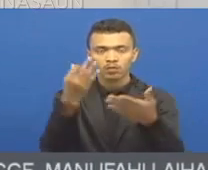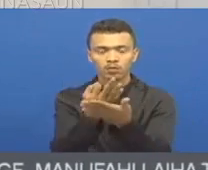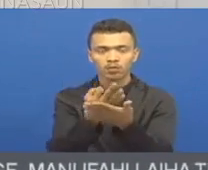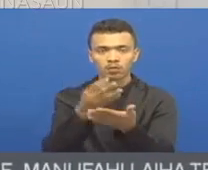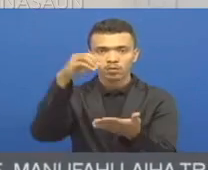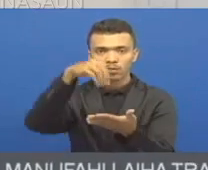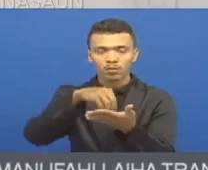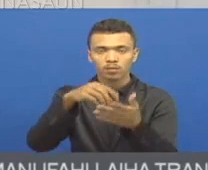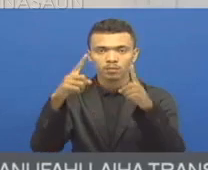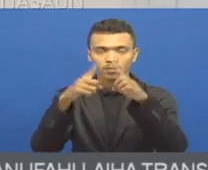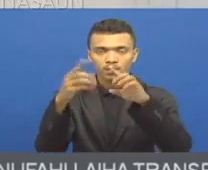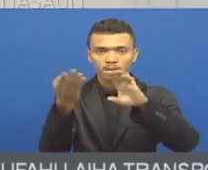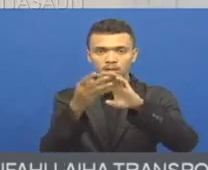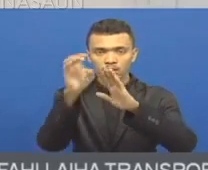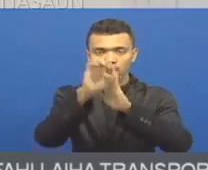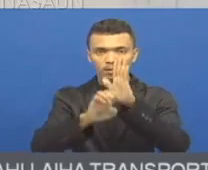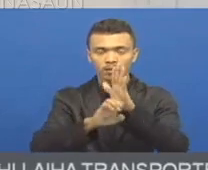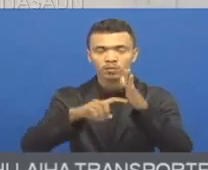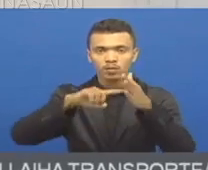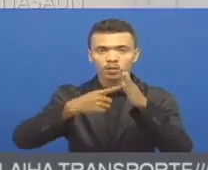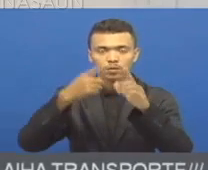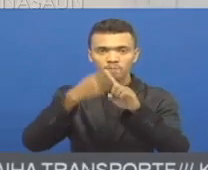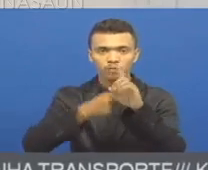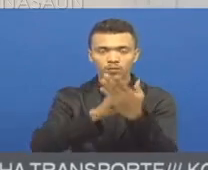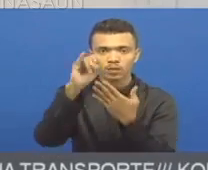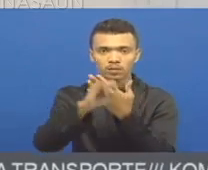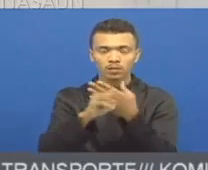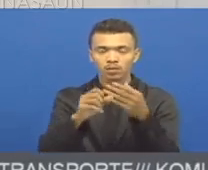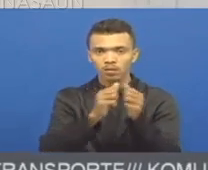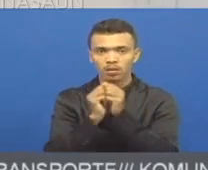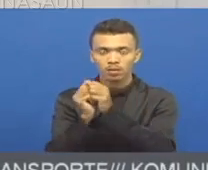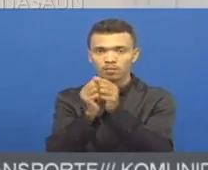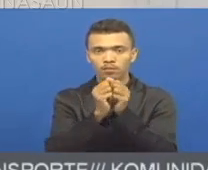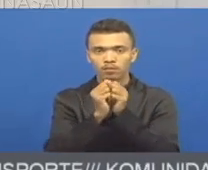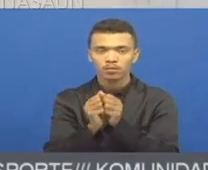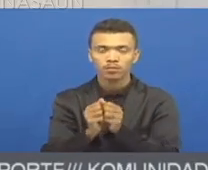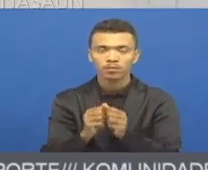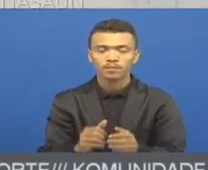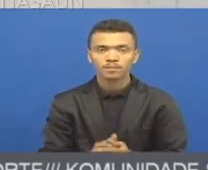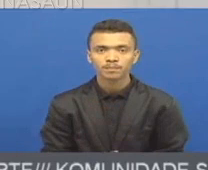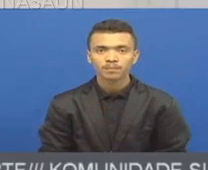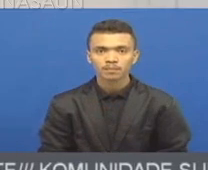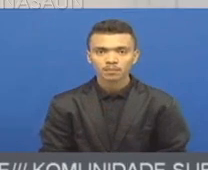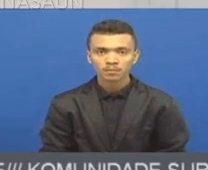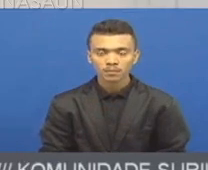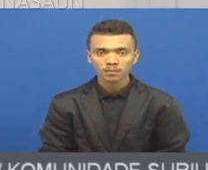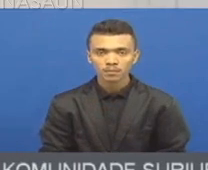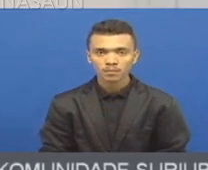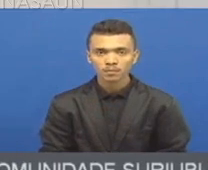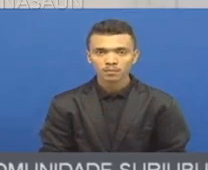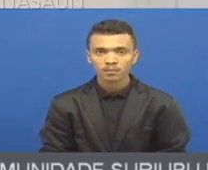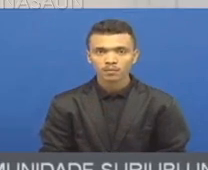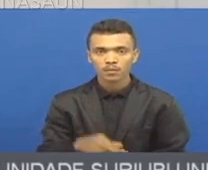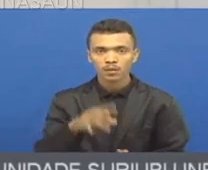bai estado a rua se fulan janeiro mai ita total ho se fulan hirak nebe ke hautemi mai ne hambutu